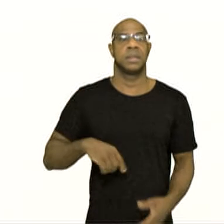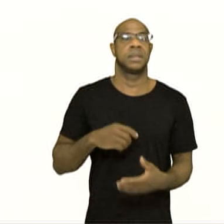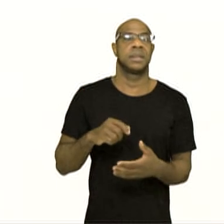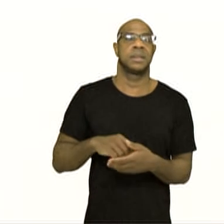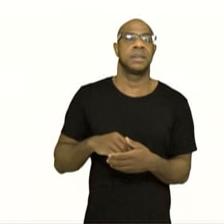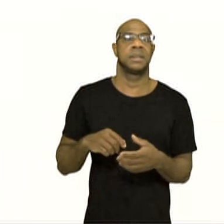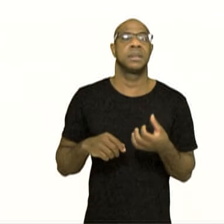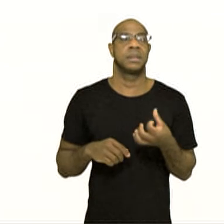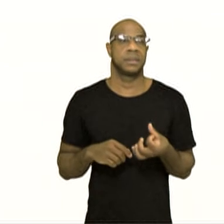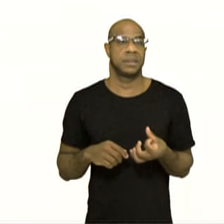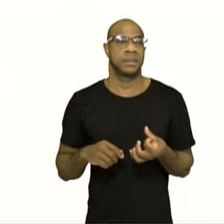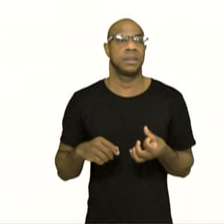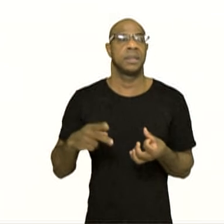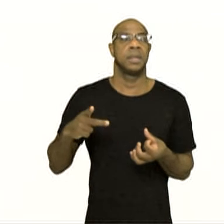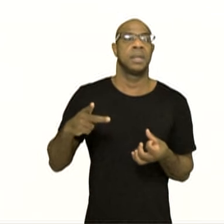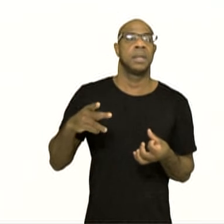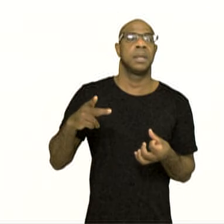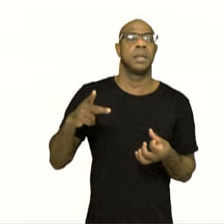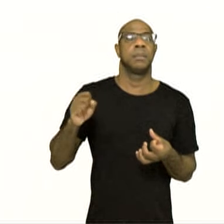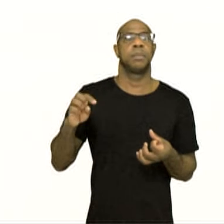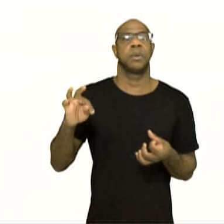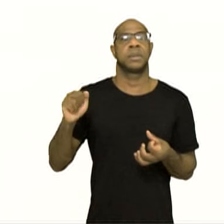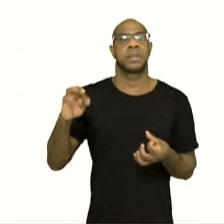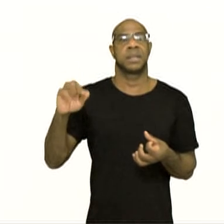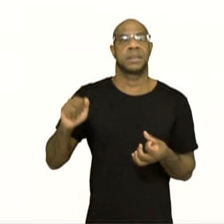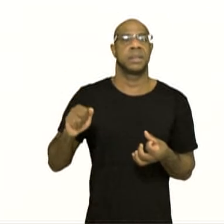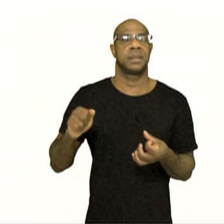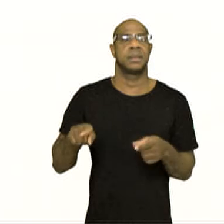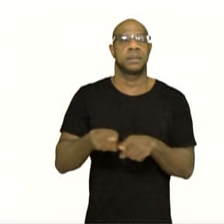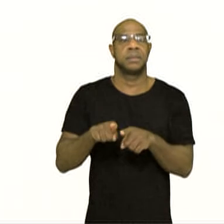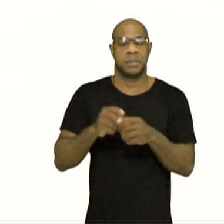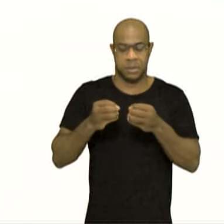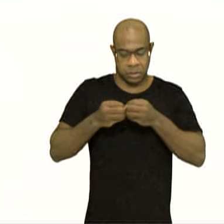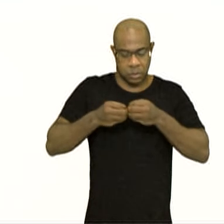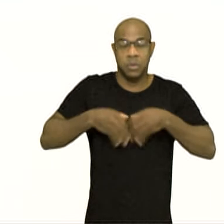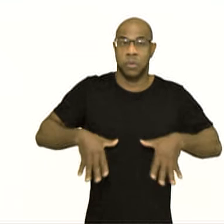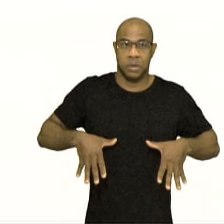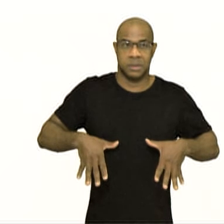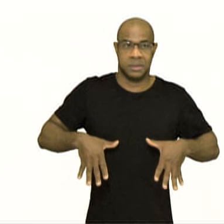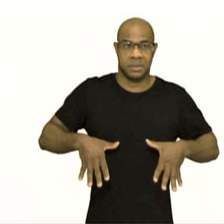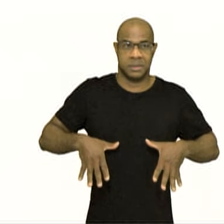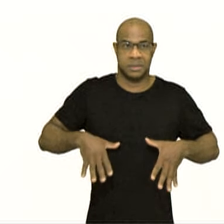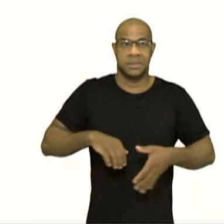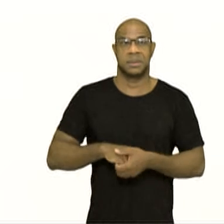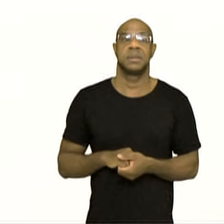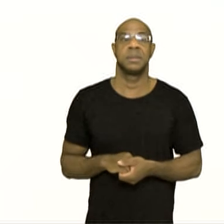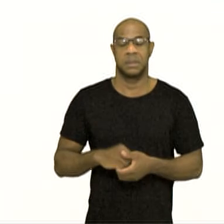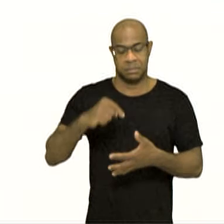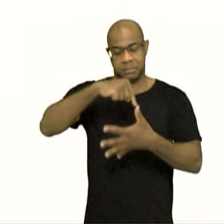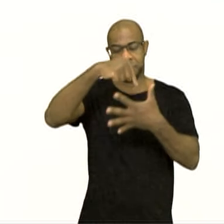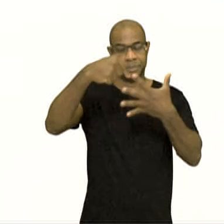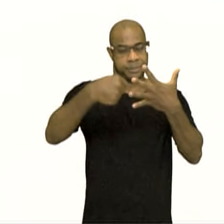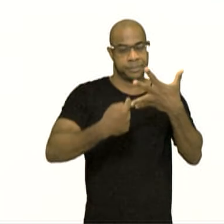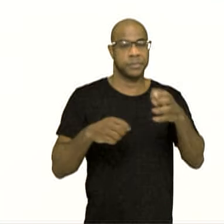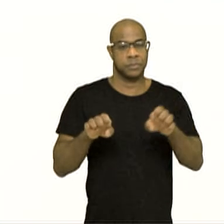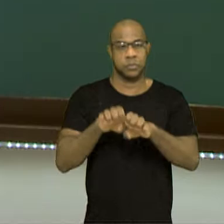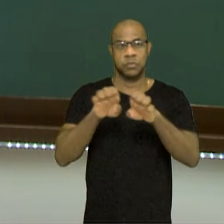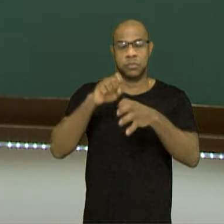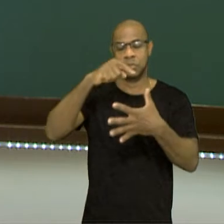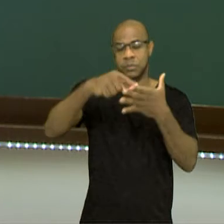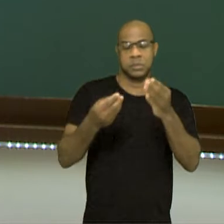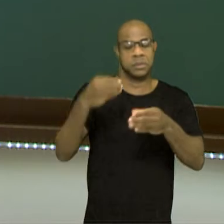E também a presença ali de glândulas chamadas bulbo-uretrais. Então, todas essas estruturas